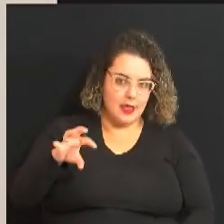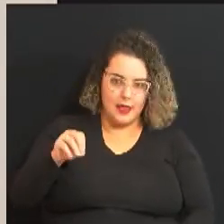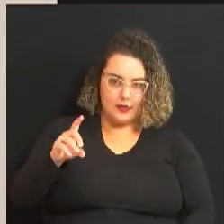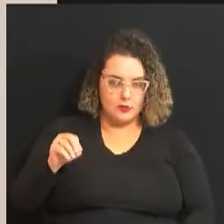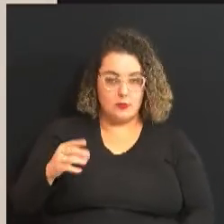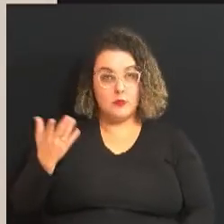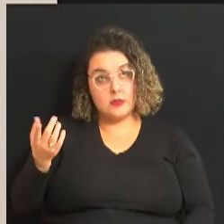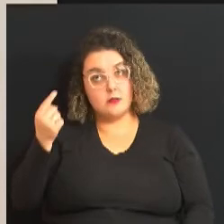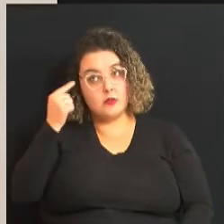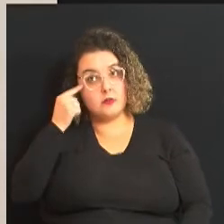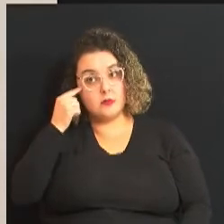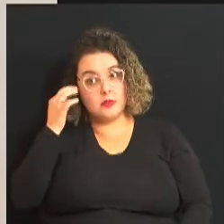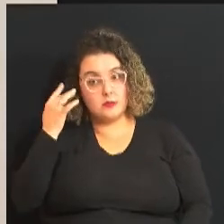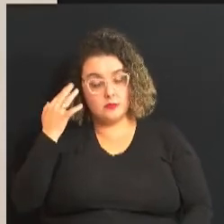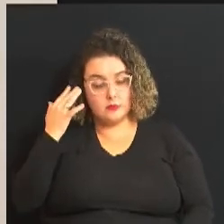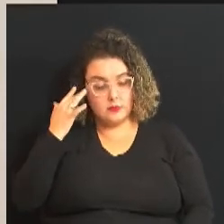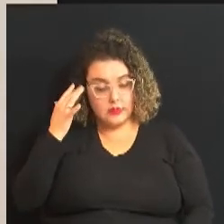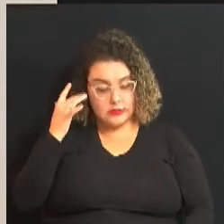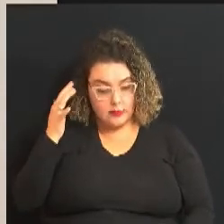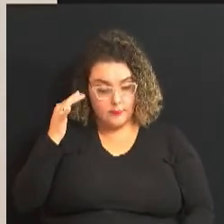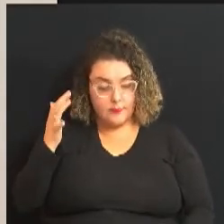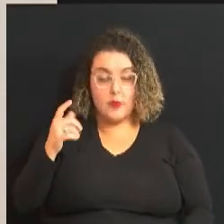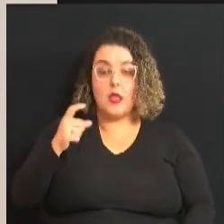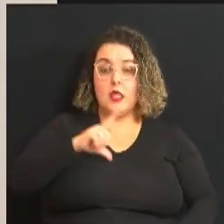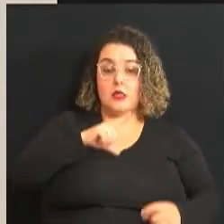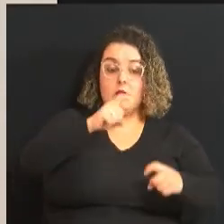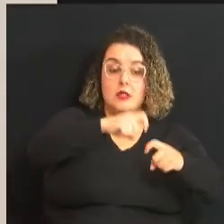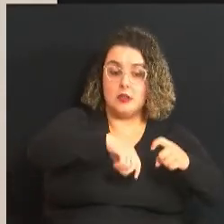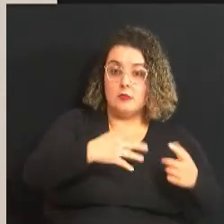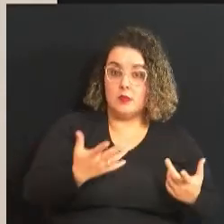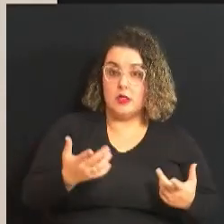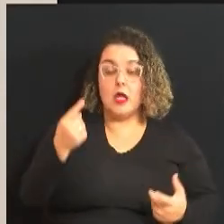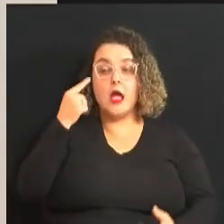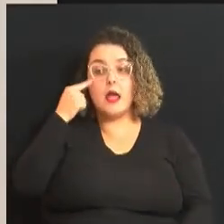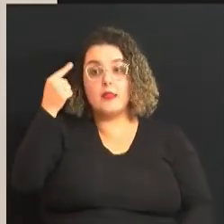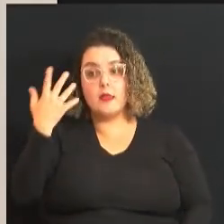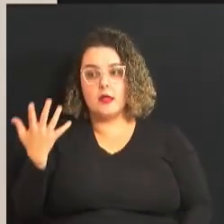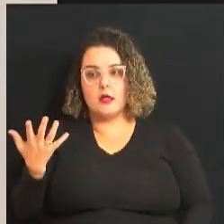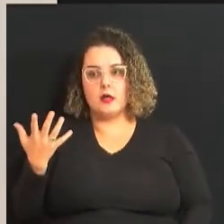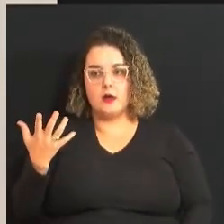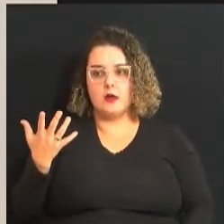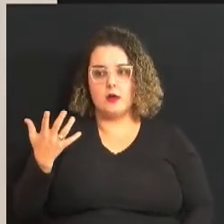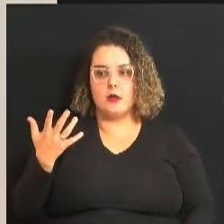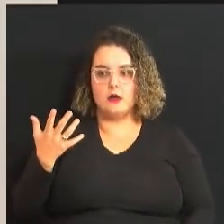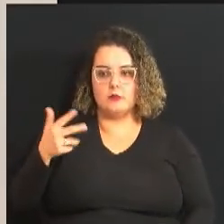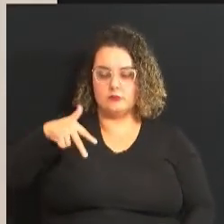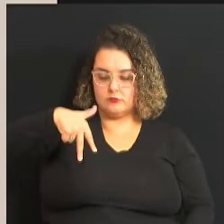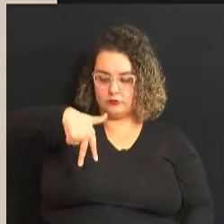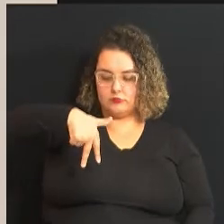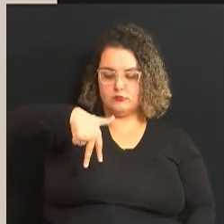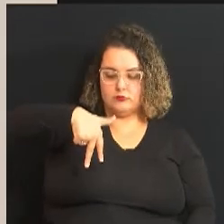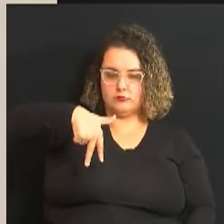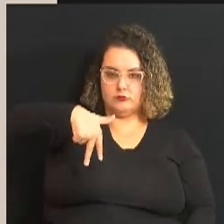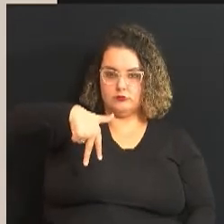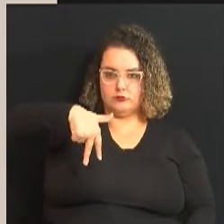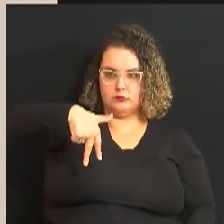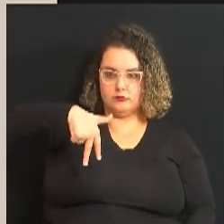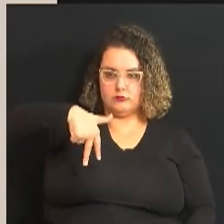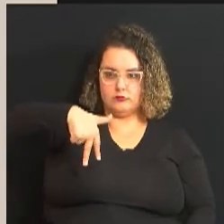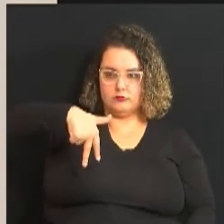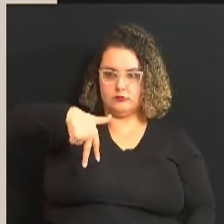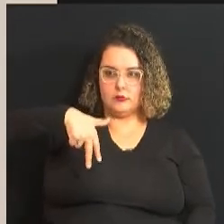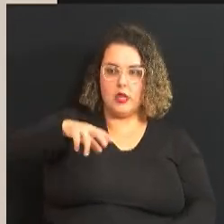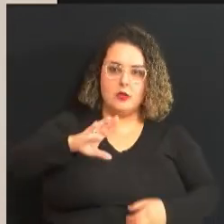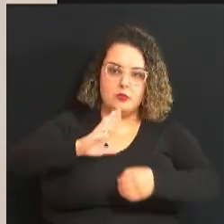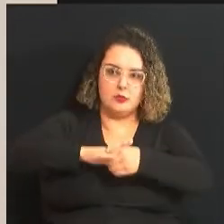o seguinte: teve a relação, e aí a ideia é que você fica na posição ereta, e aí no vaso sanitário você